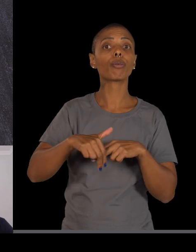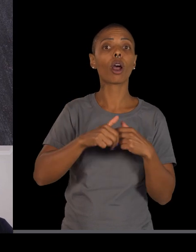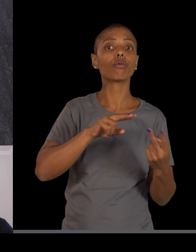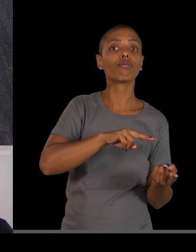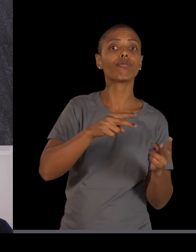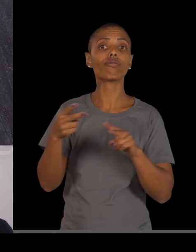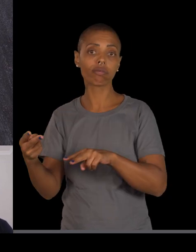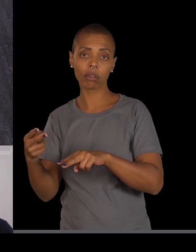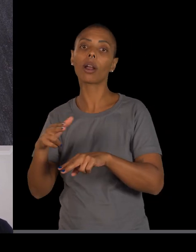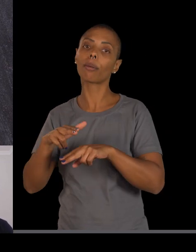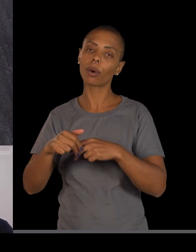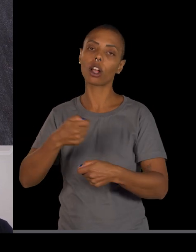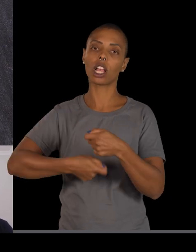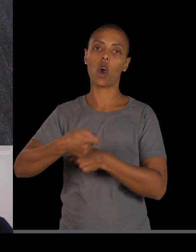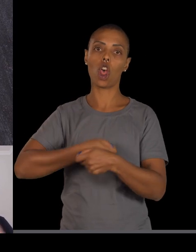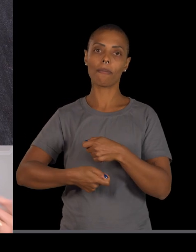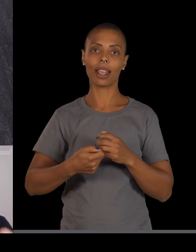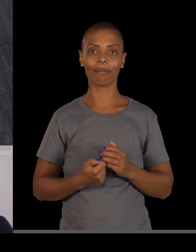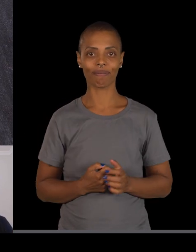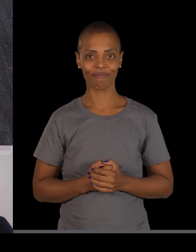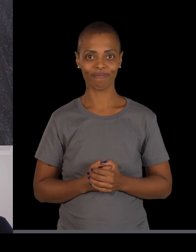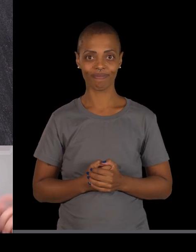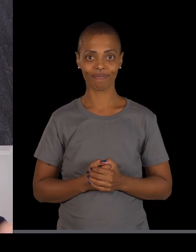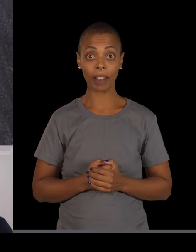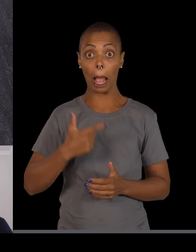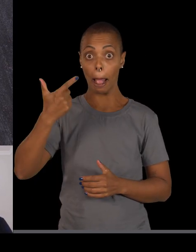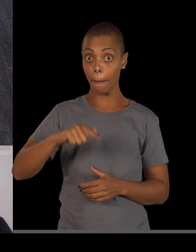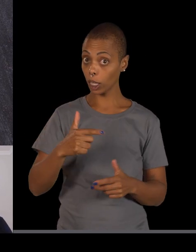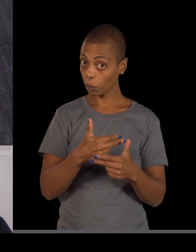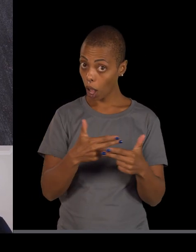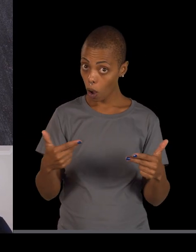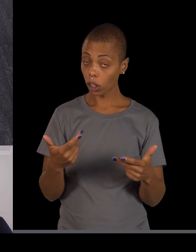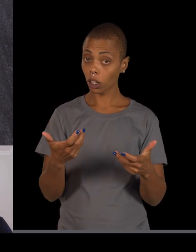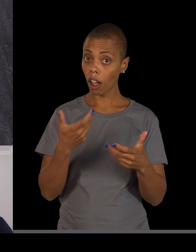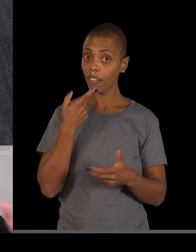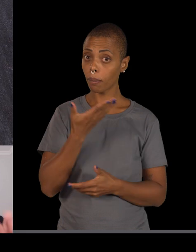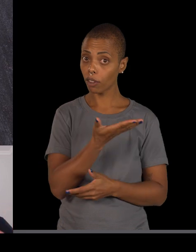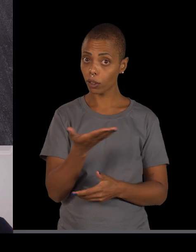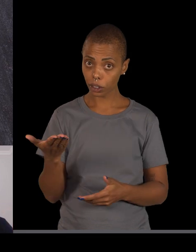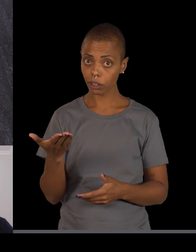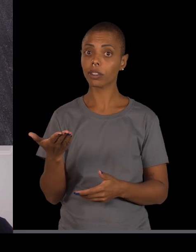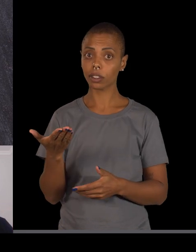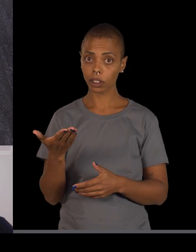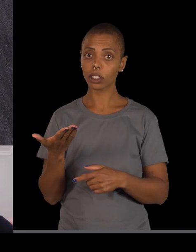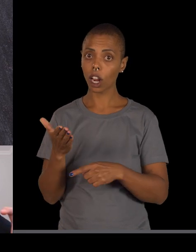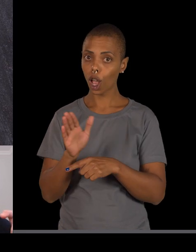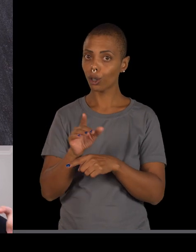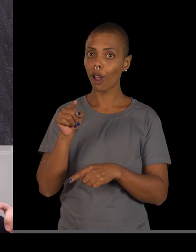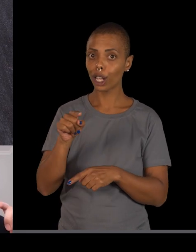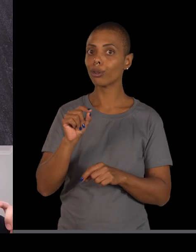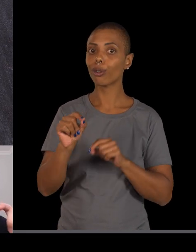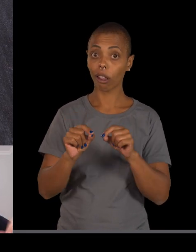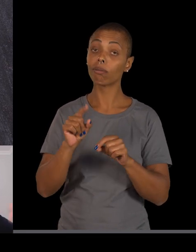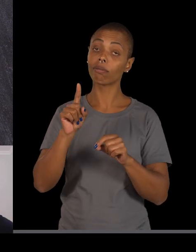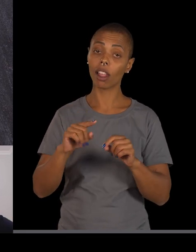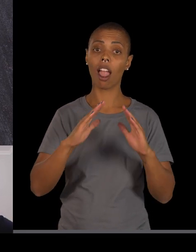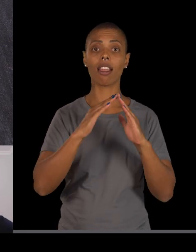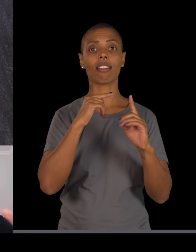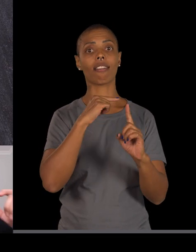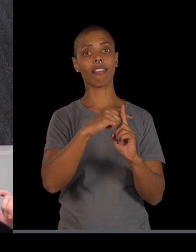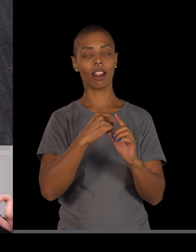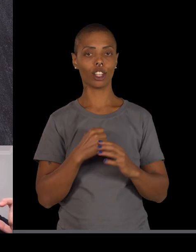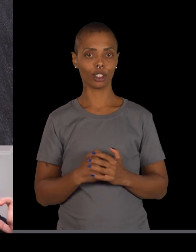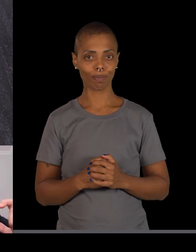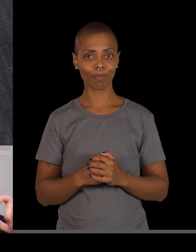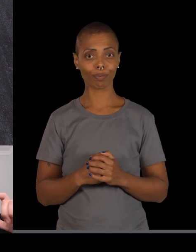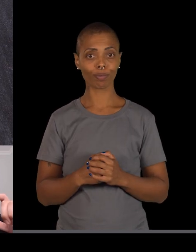foi uma questão principalmente econômica. Tem um ponto a mais que eu gostaria de colocar para vocês, que também ajudou nisso, que é a questão da igreja, que